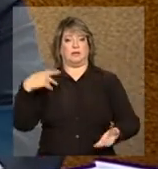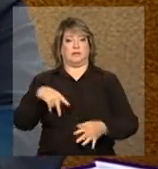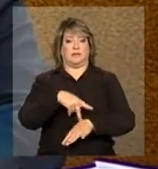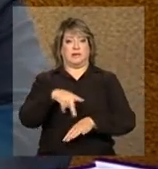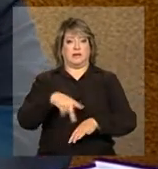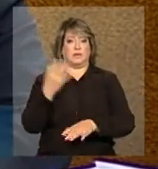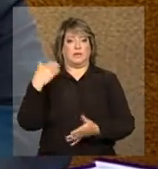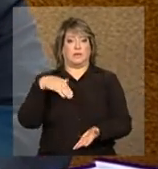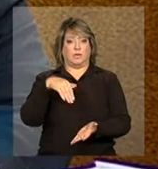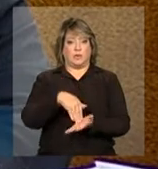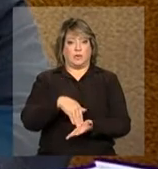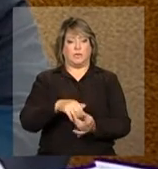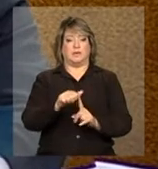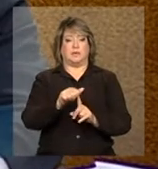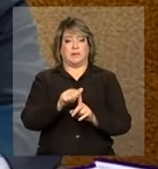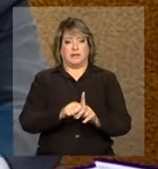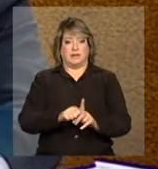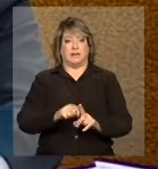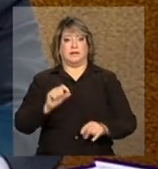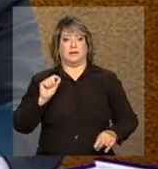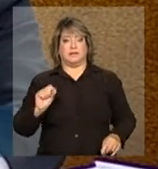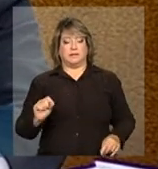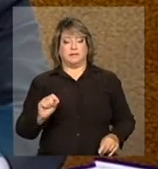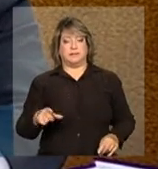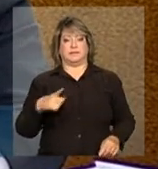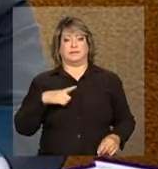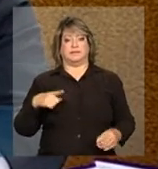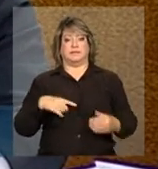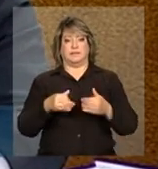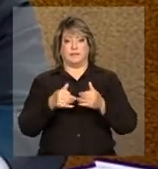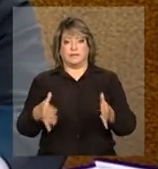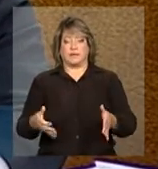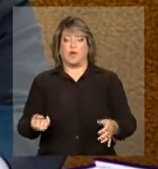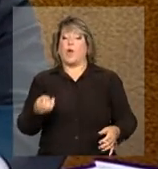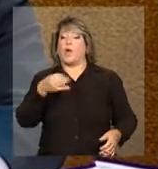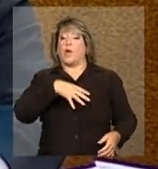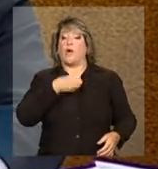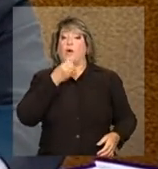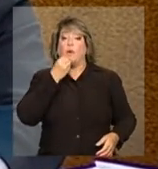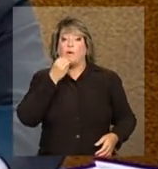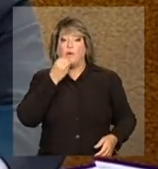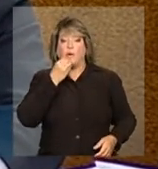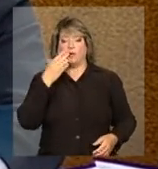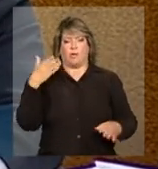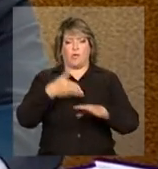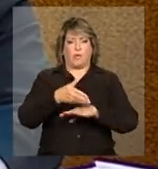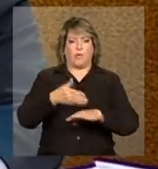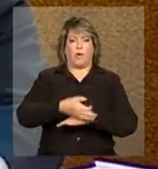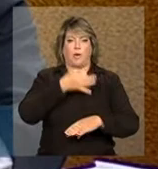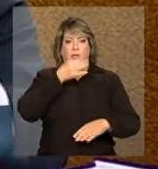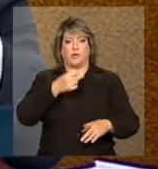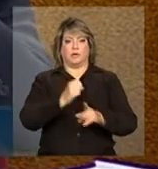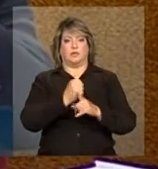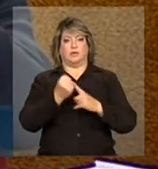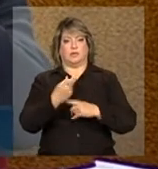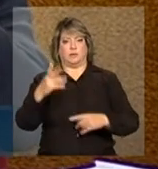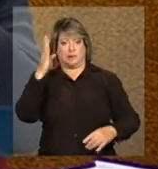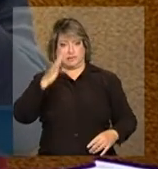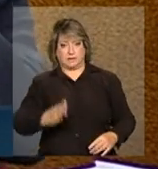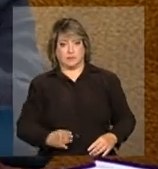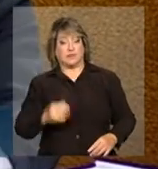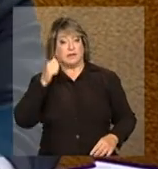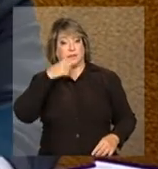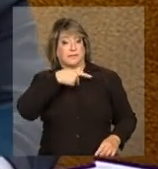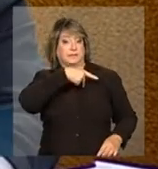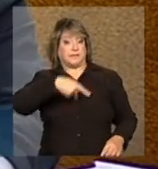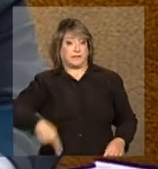no último mês e que, de fato, abriram novas perspectivas em termos de participação social no Brasil. A presidenta